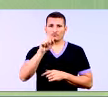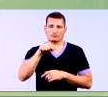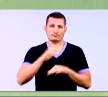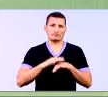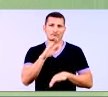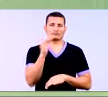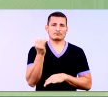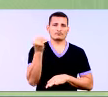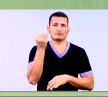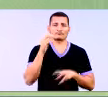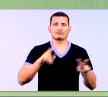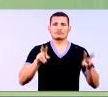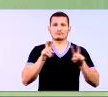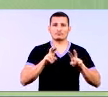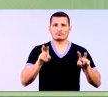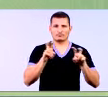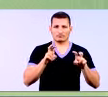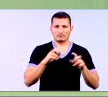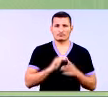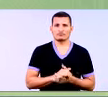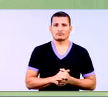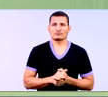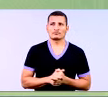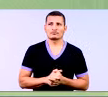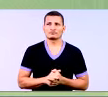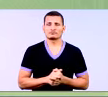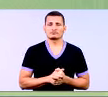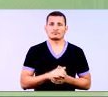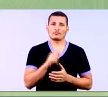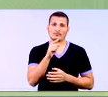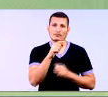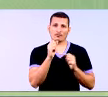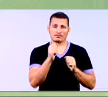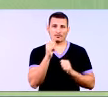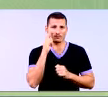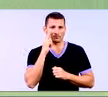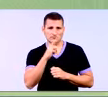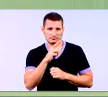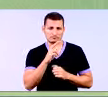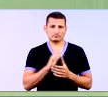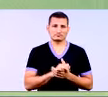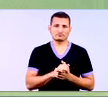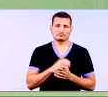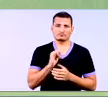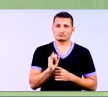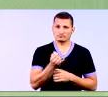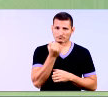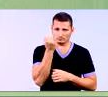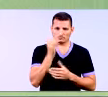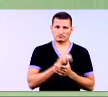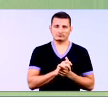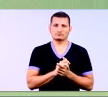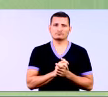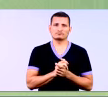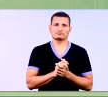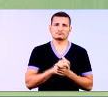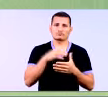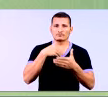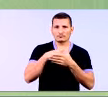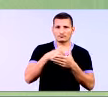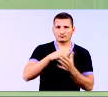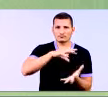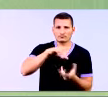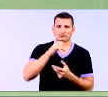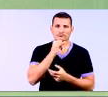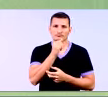importante do computador. Aqui a gente pode ver, se a gente for fazer aqui, aproveitando a Copa do Mundo, se eu puser uma trave